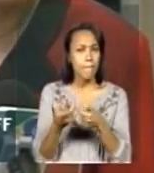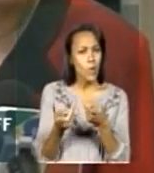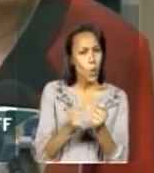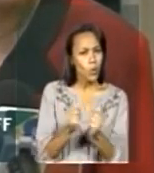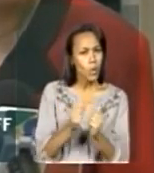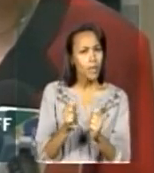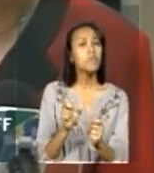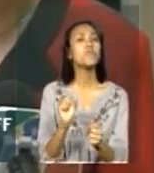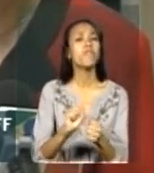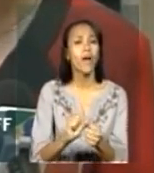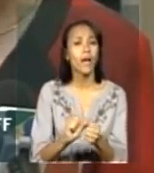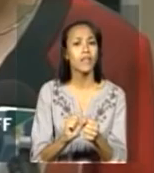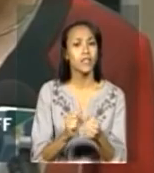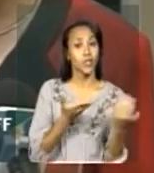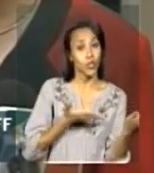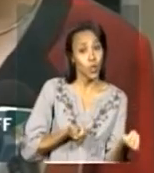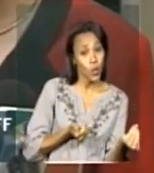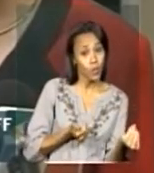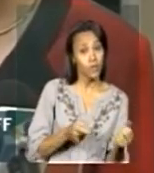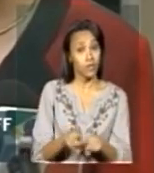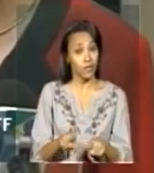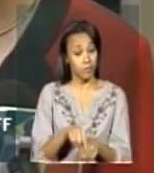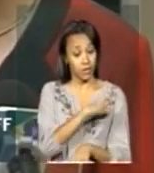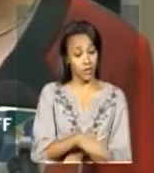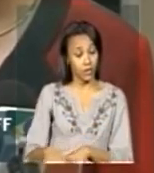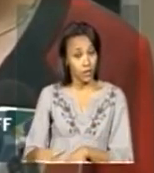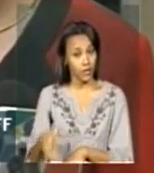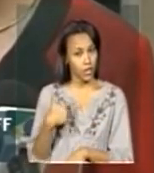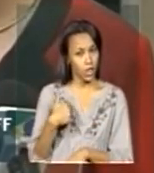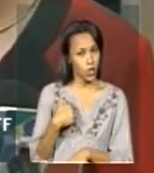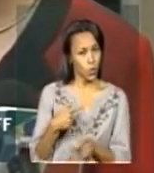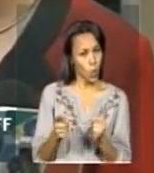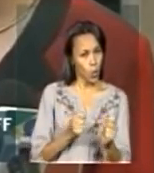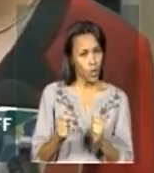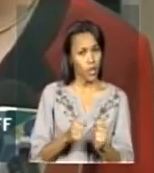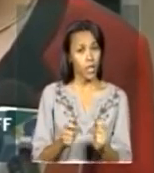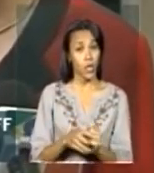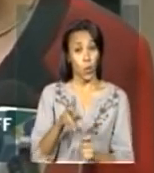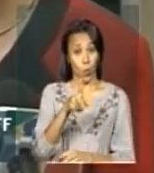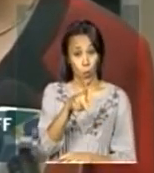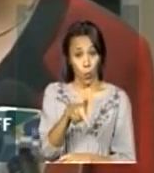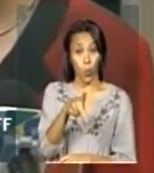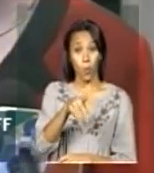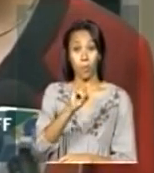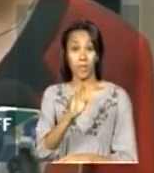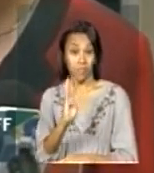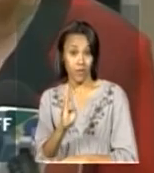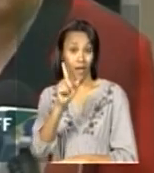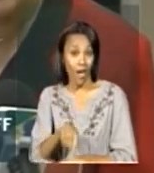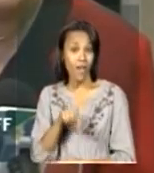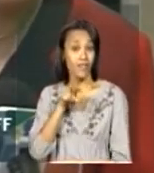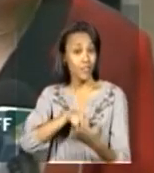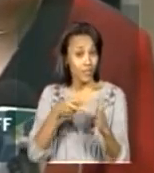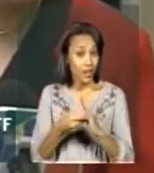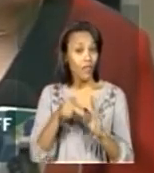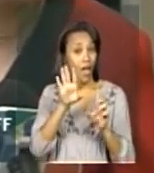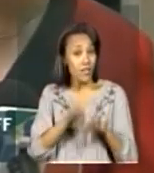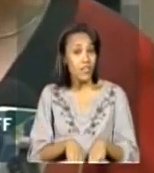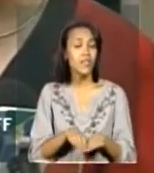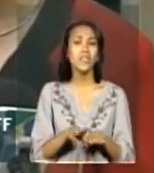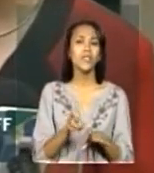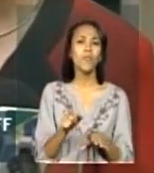para os seus jovens e as suas crianças. Eu mantenho o PIB só tem sentido por isso. O PIB